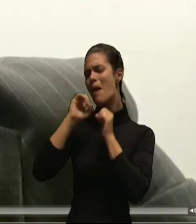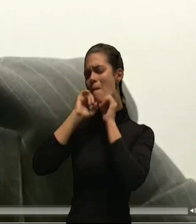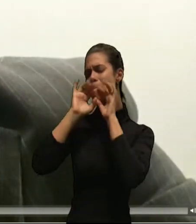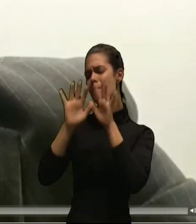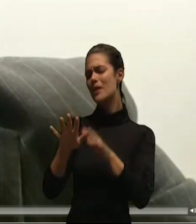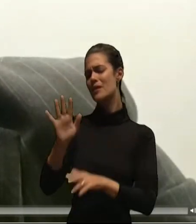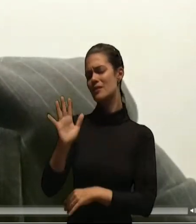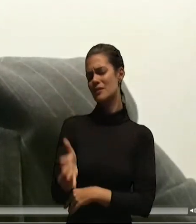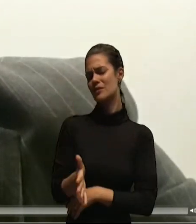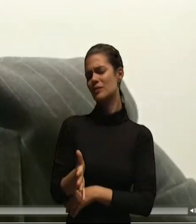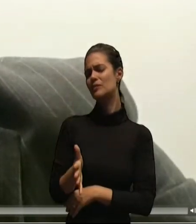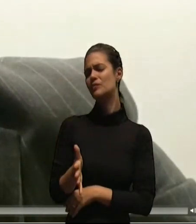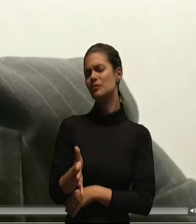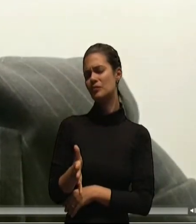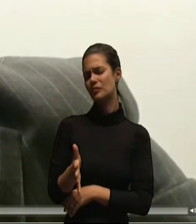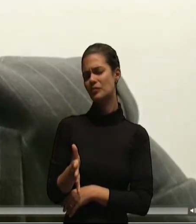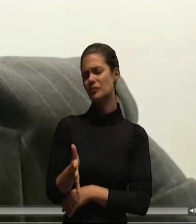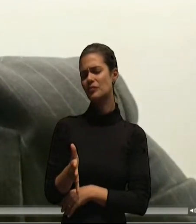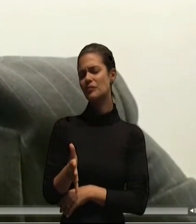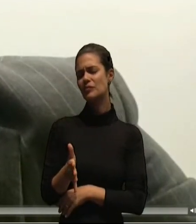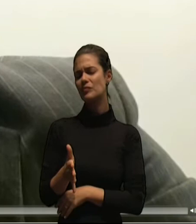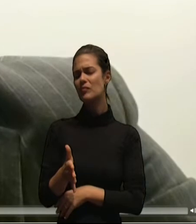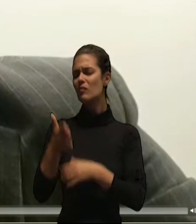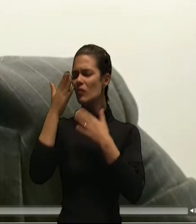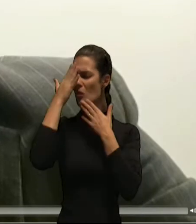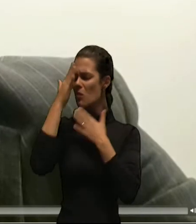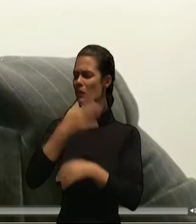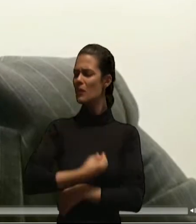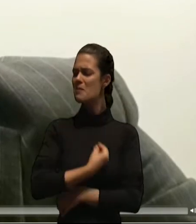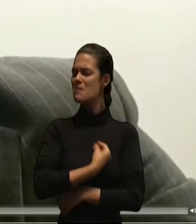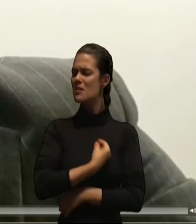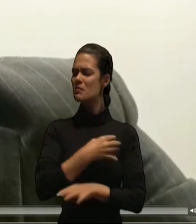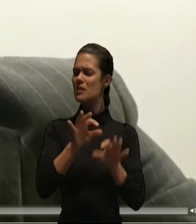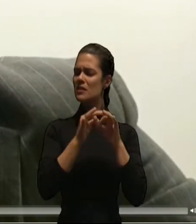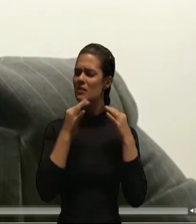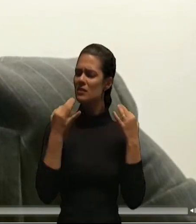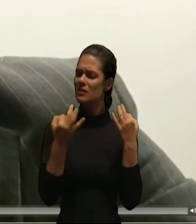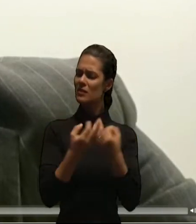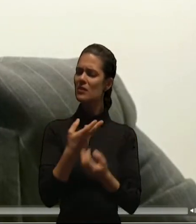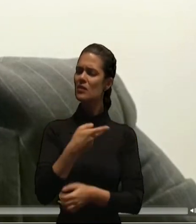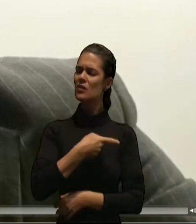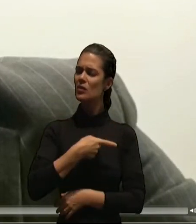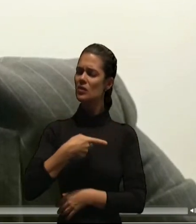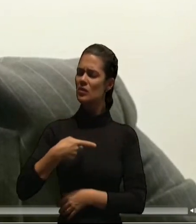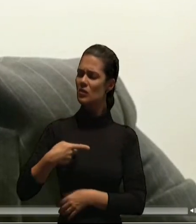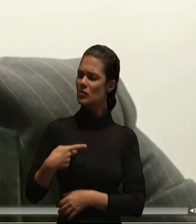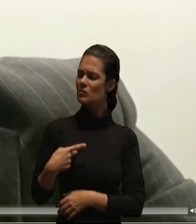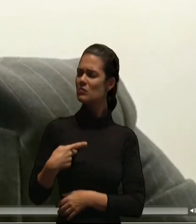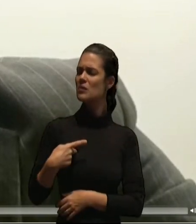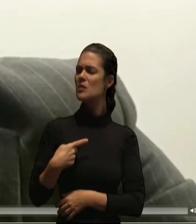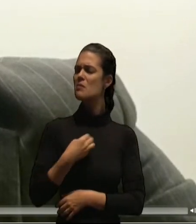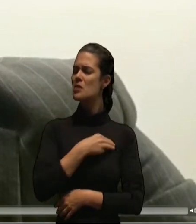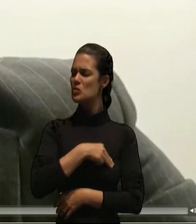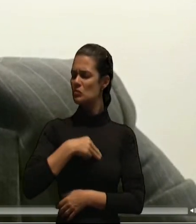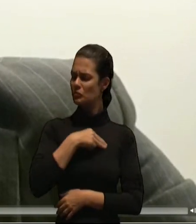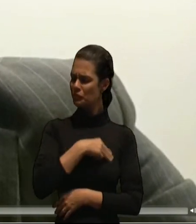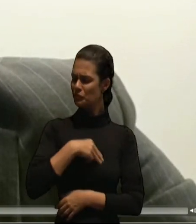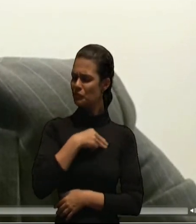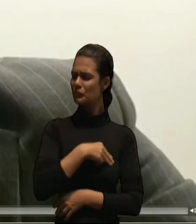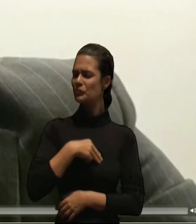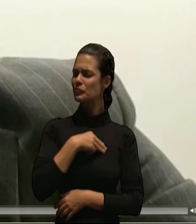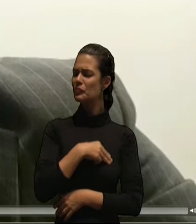nos concedido, ó Pai. Obrigado, Senhor Deus, pela vida da família do pastor Reinaldo Loreno ali, Senhor Deus, no Maranhão, em